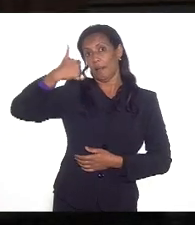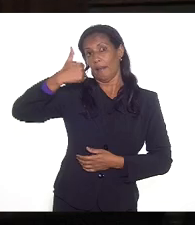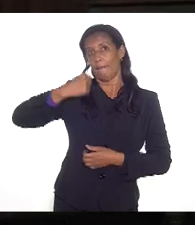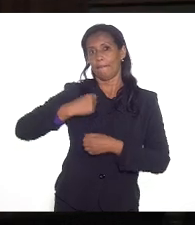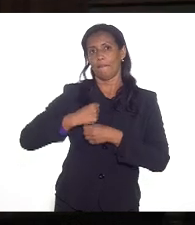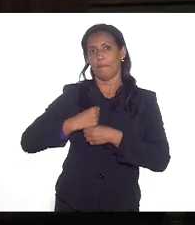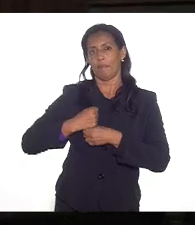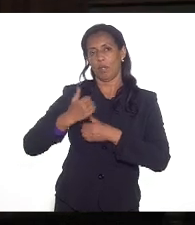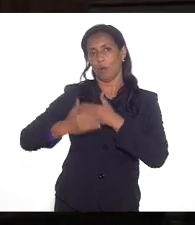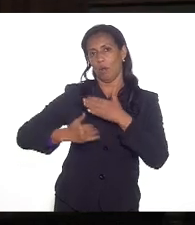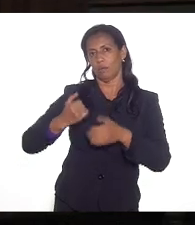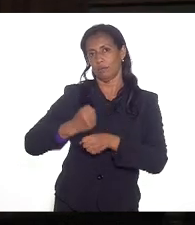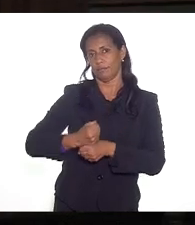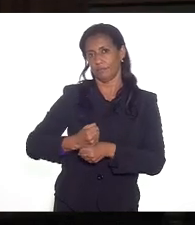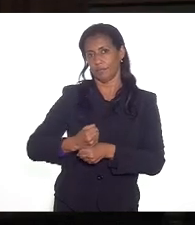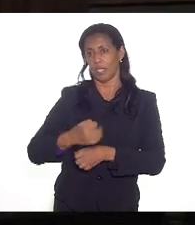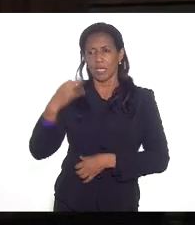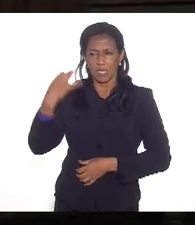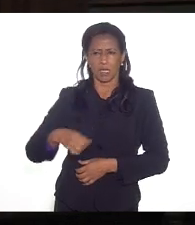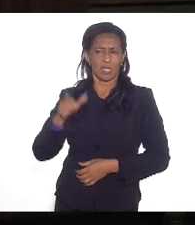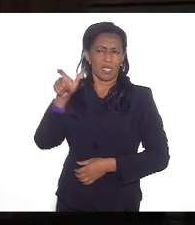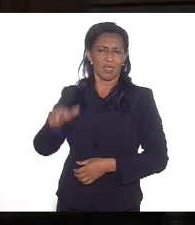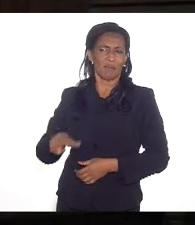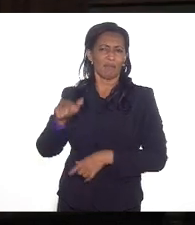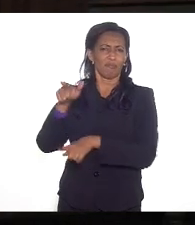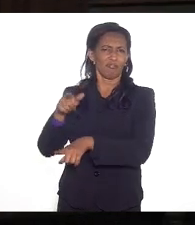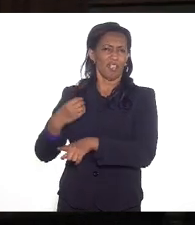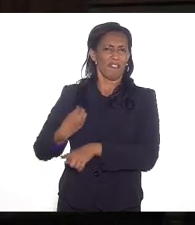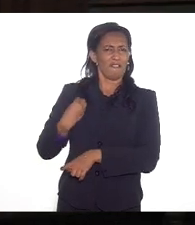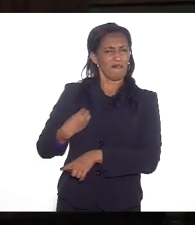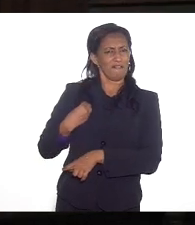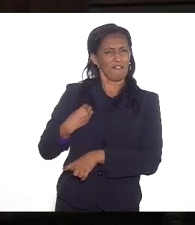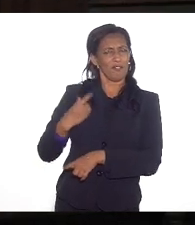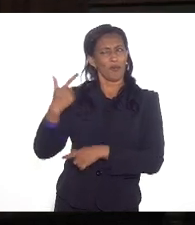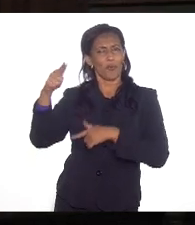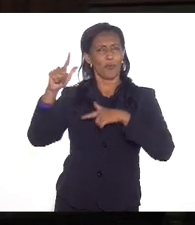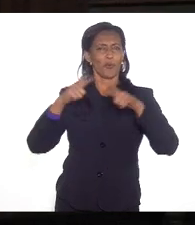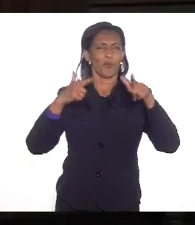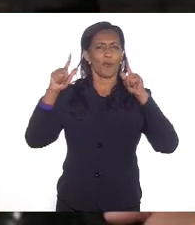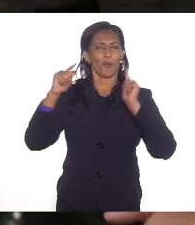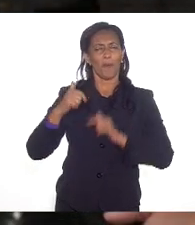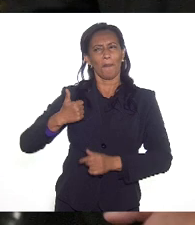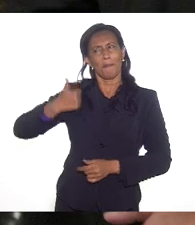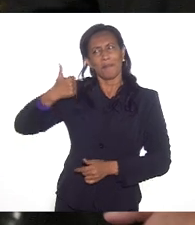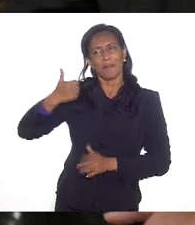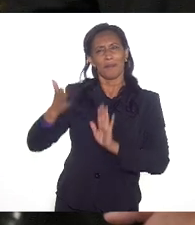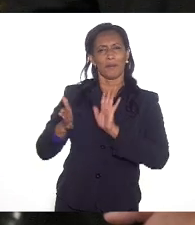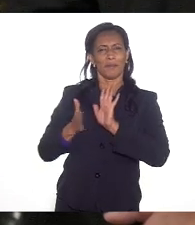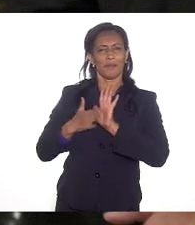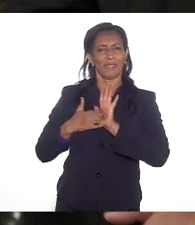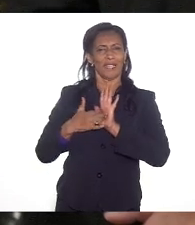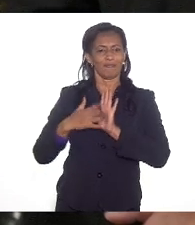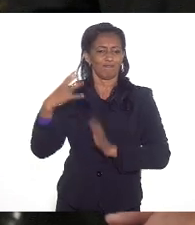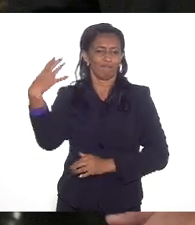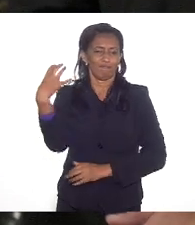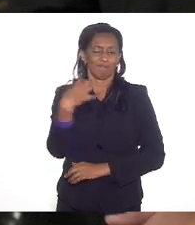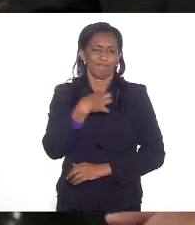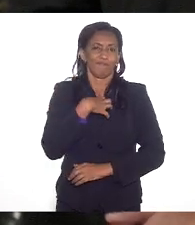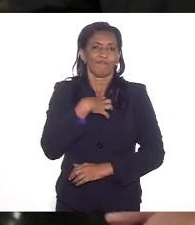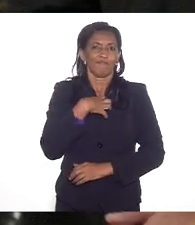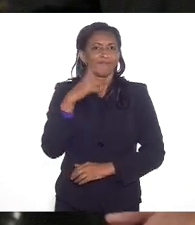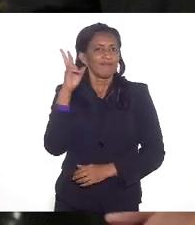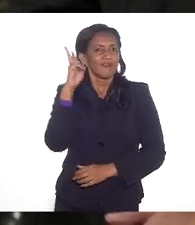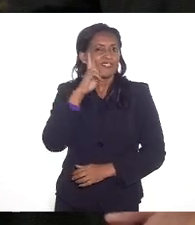mandato certamente ela também já viveu como tantos outros primeiro mandato o clima né